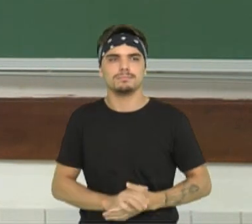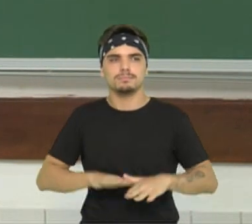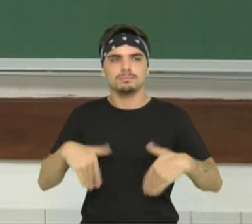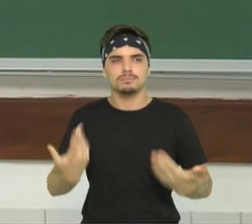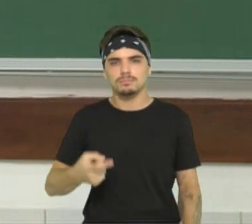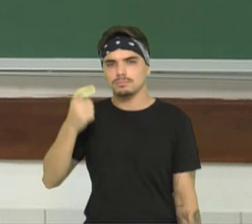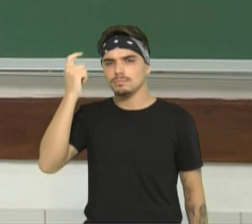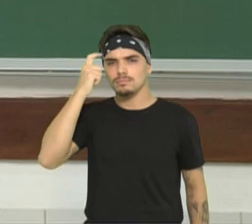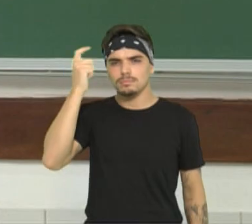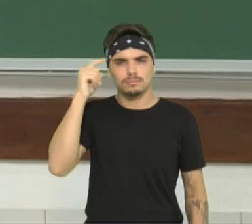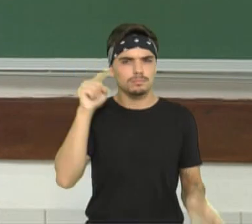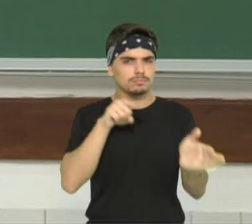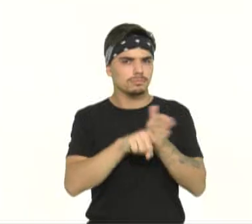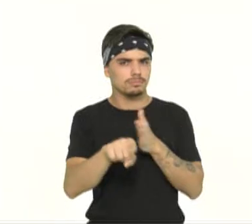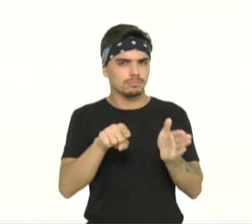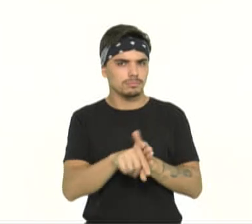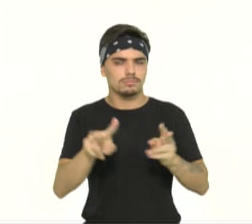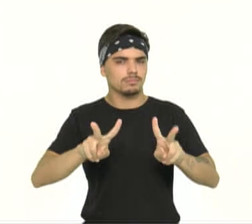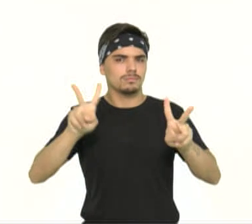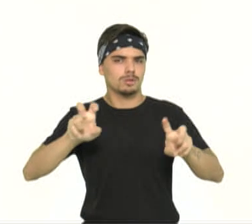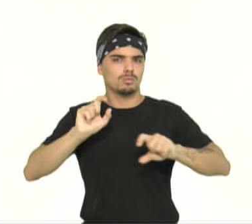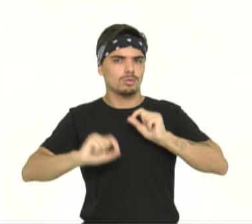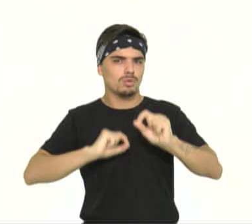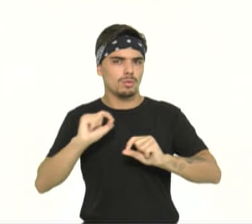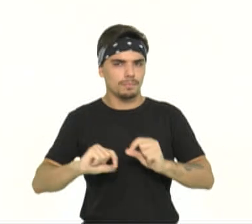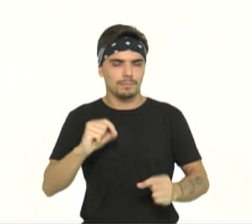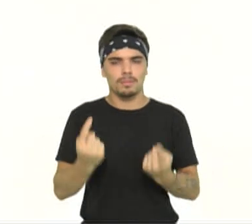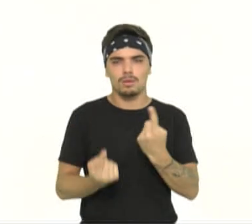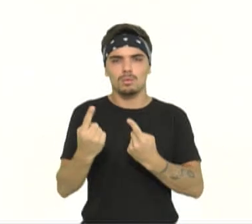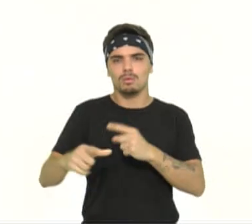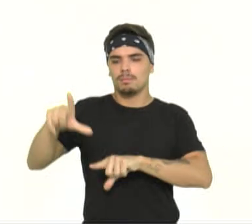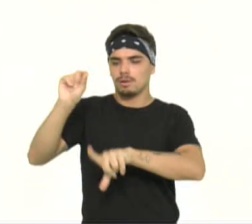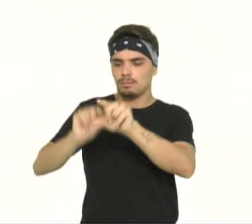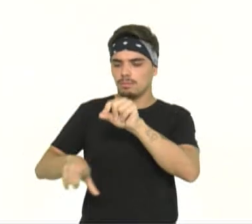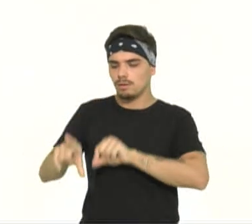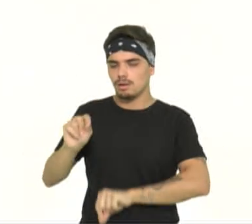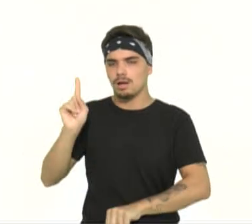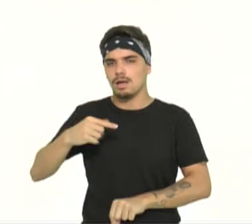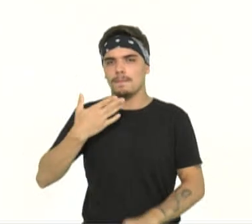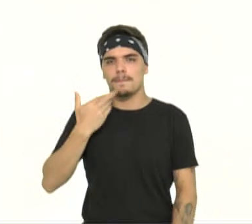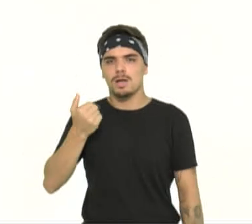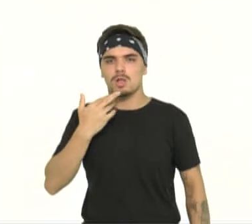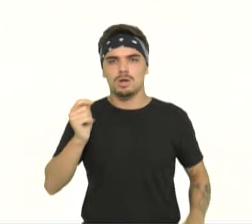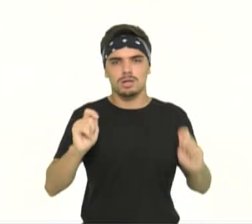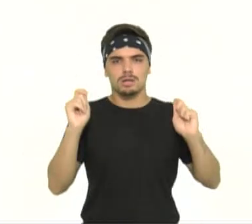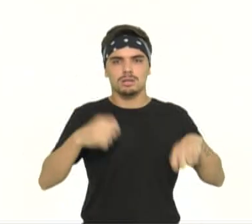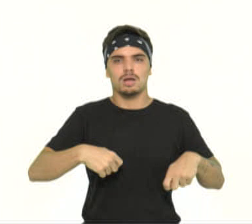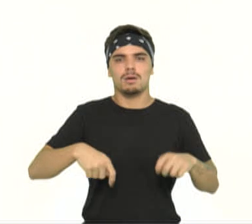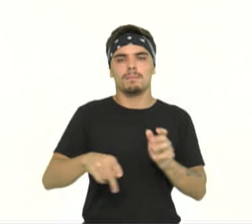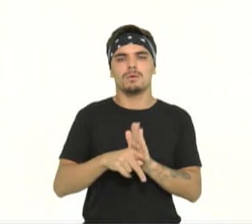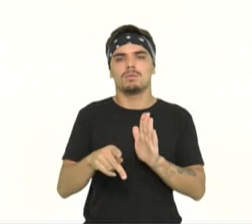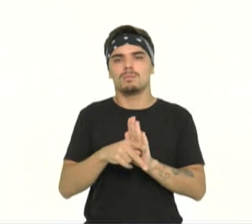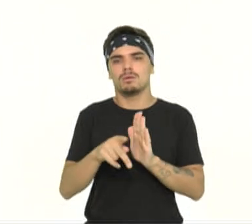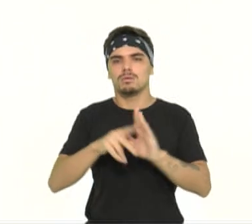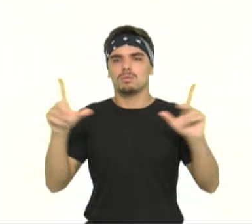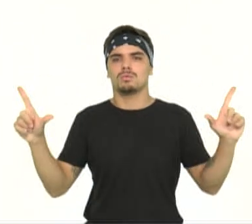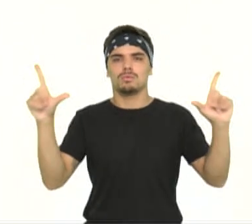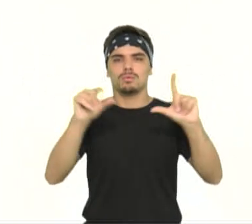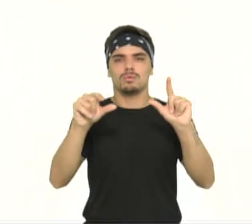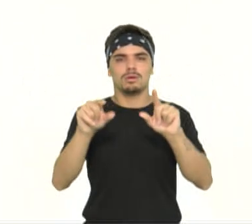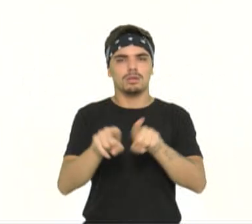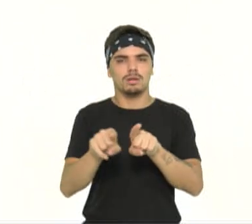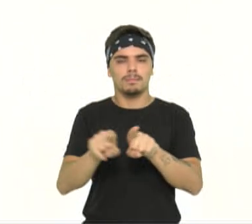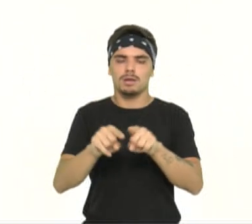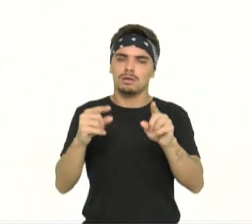pensar então uma questão? Ela diz o seguinte: qual alternativa seria viável para que houvesse redução